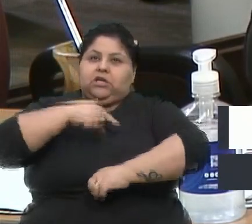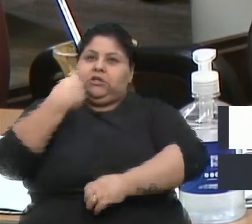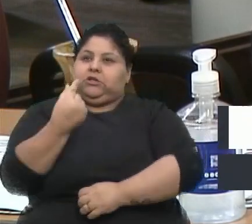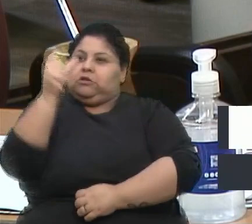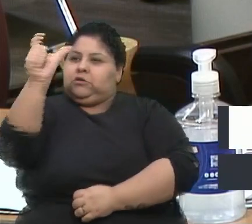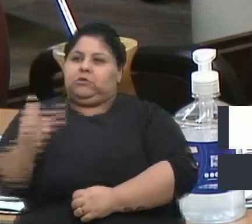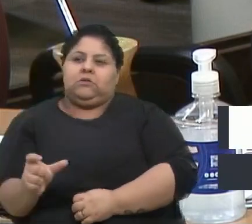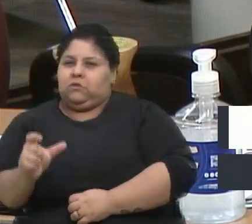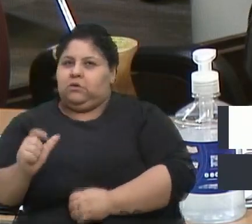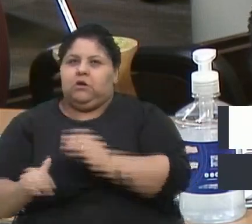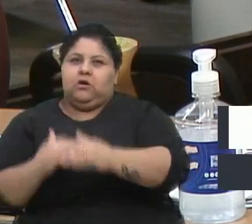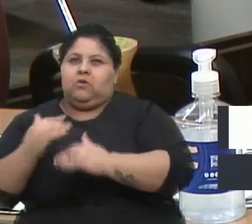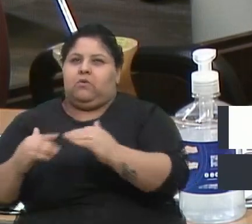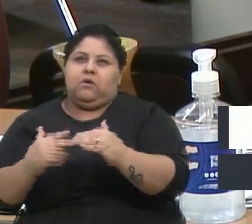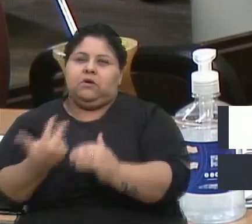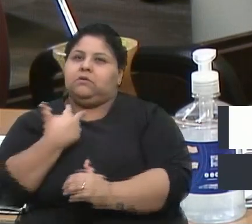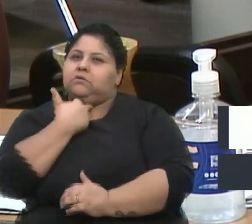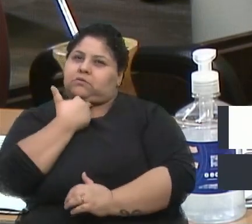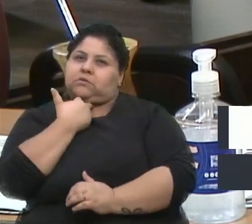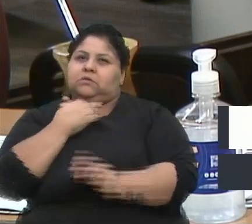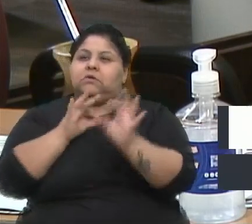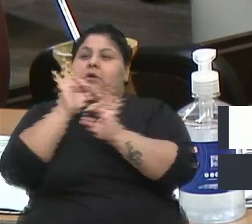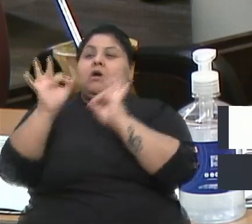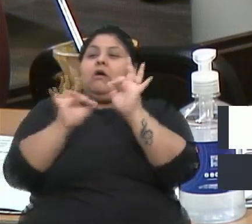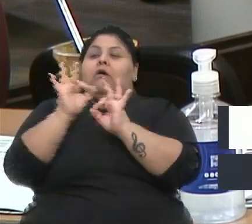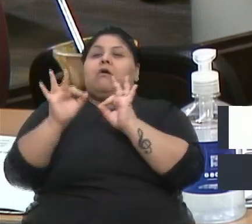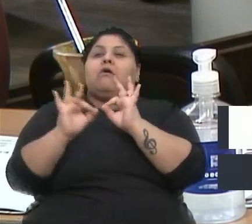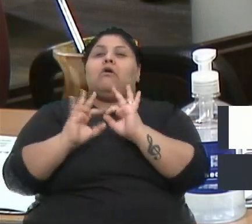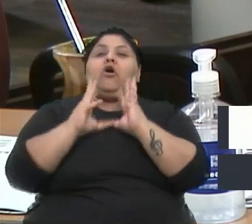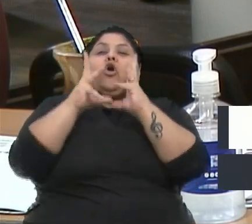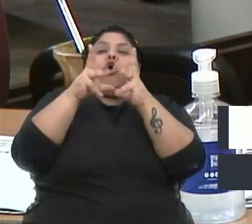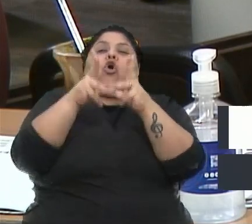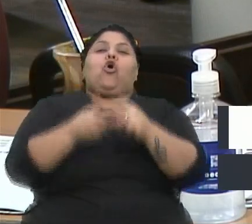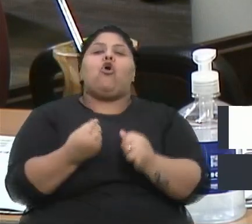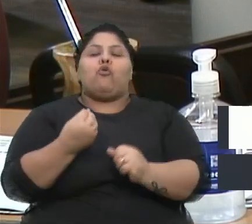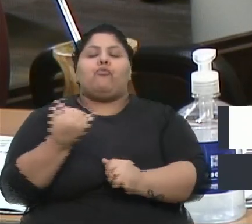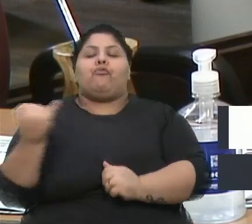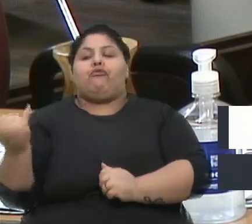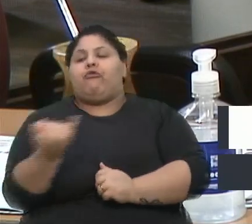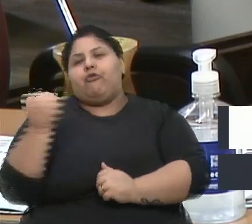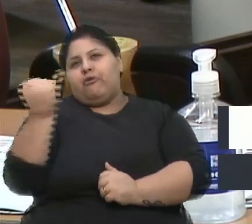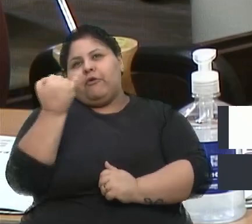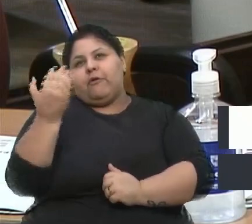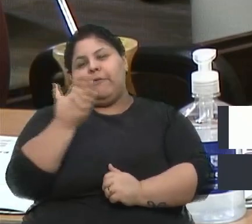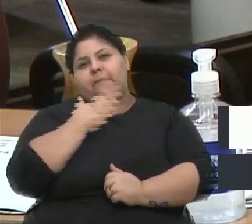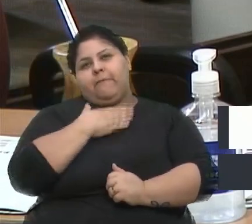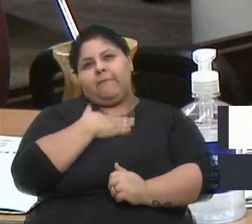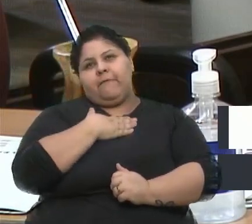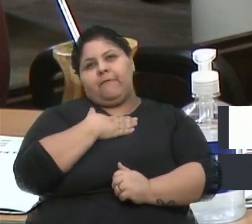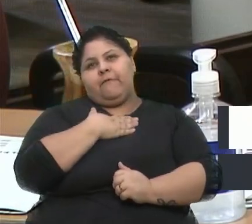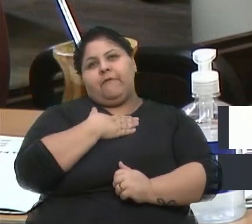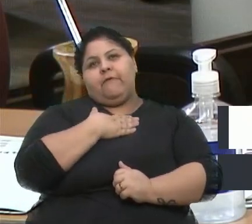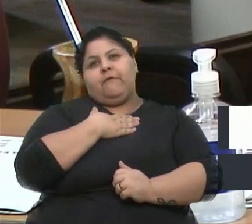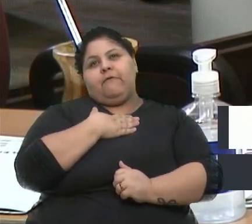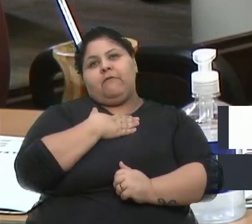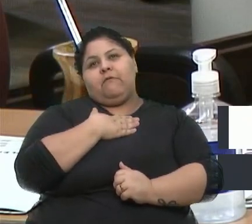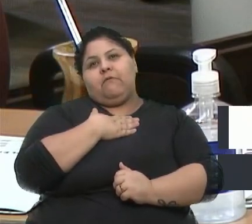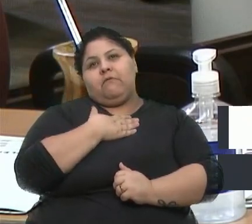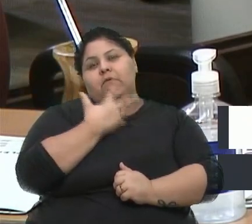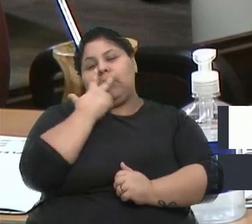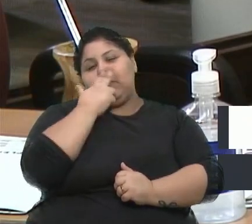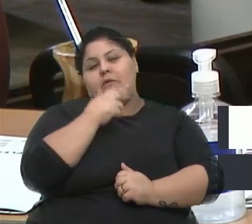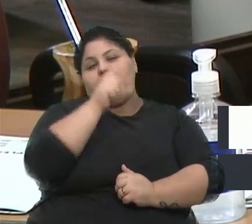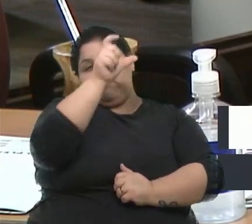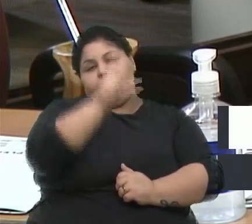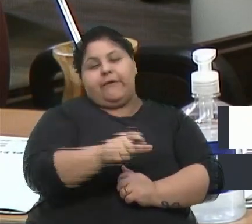quando não podia ir ver, me orientava a situação, de quanto era importante para mim e quem dirá para o município a